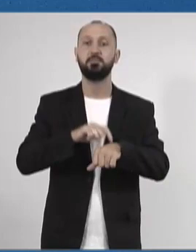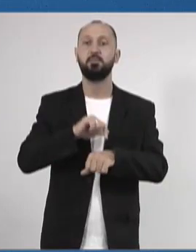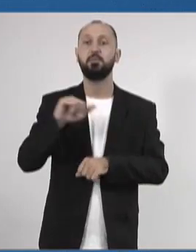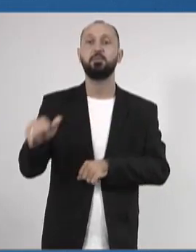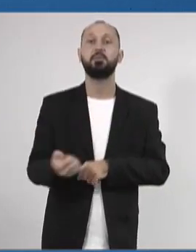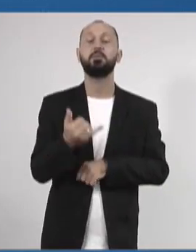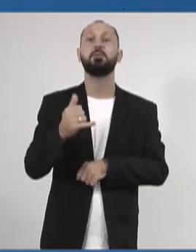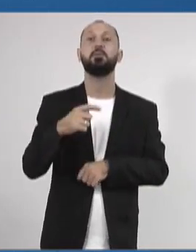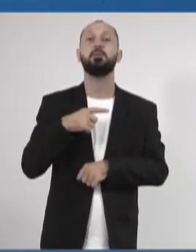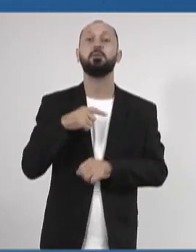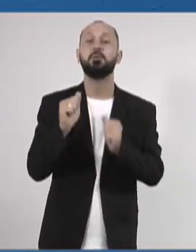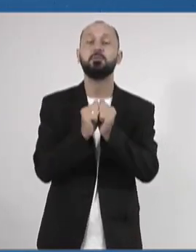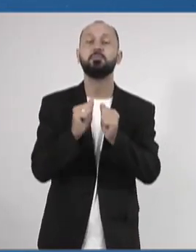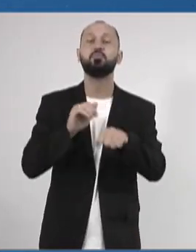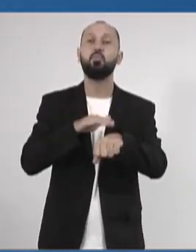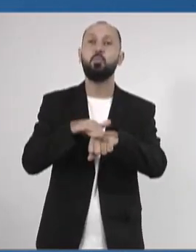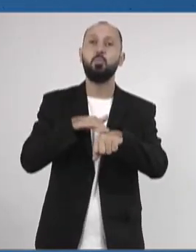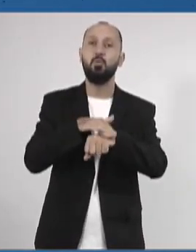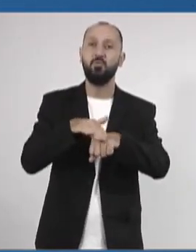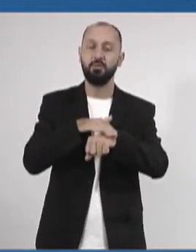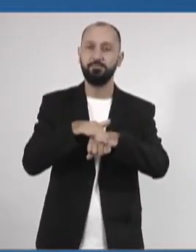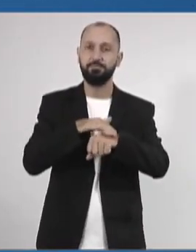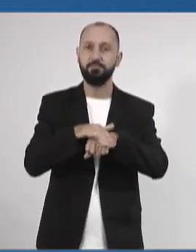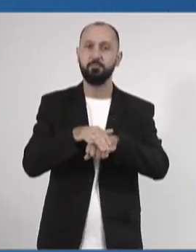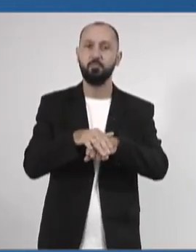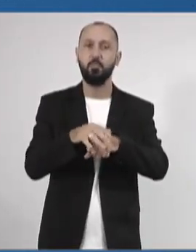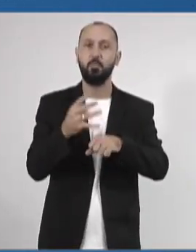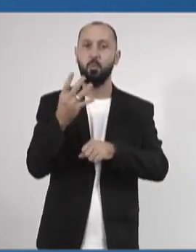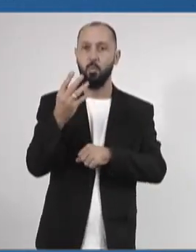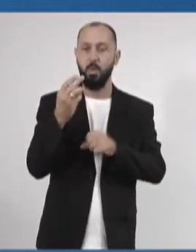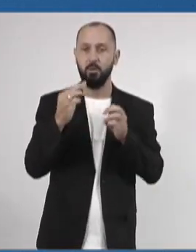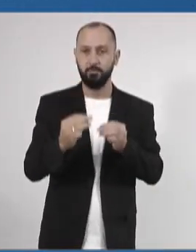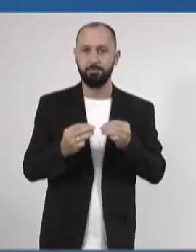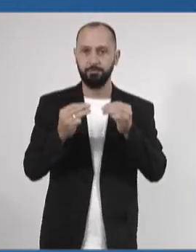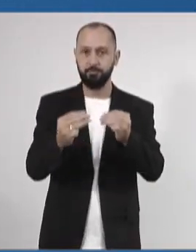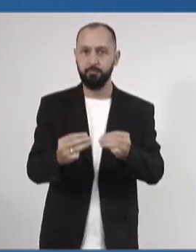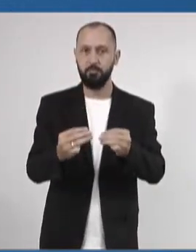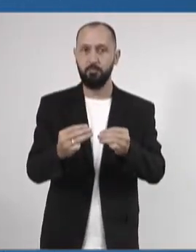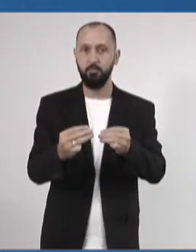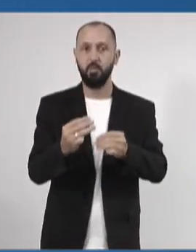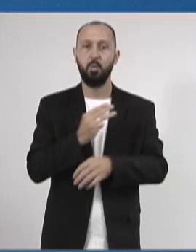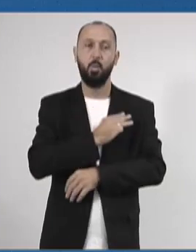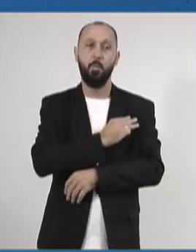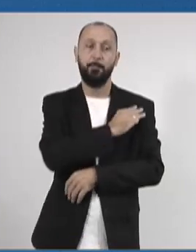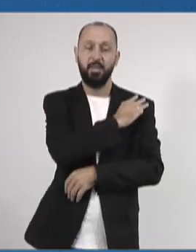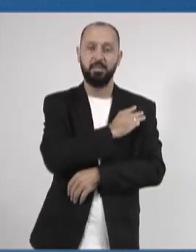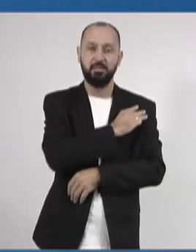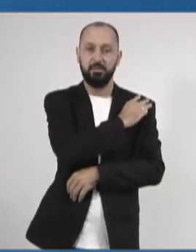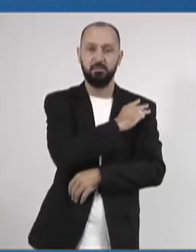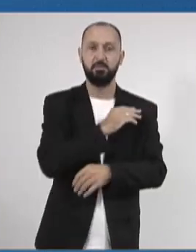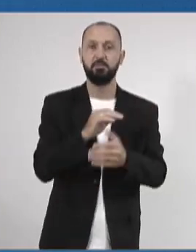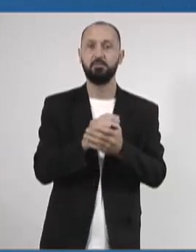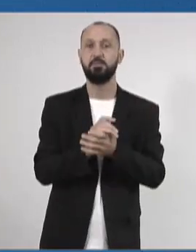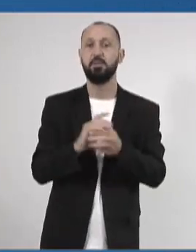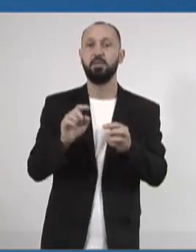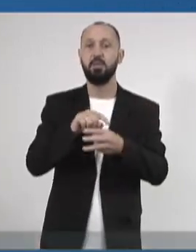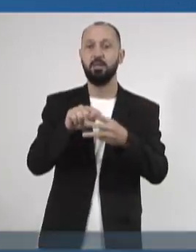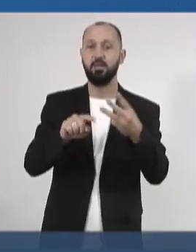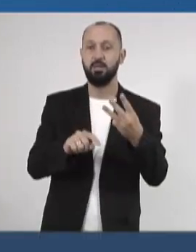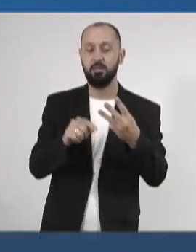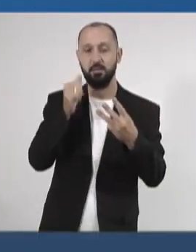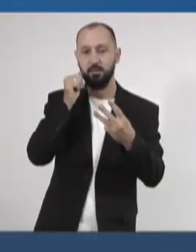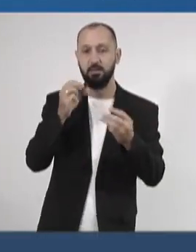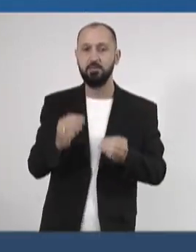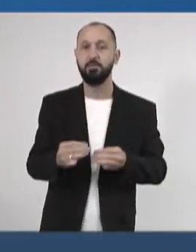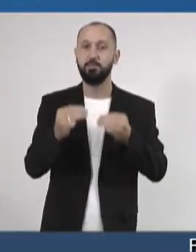Oportunidade que eu tive de conversar com quatro ministros, aliás, com um ministro e três